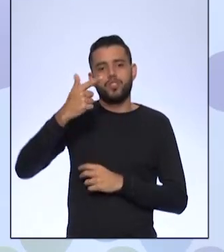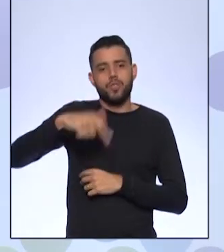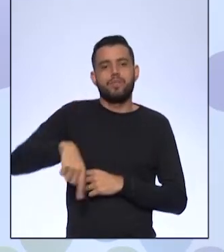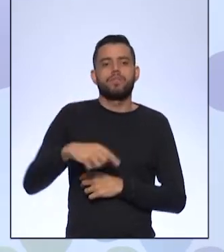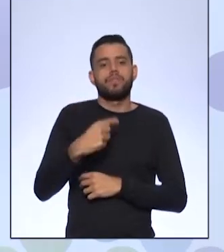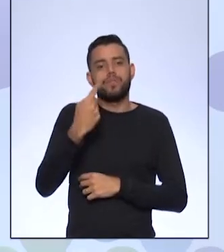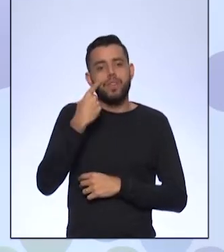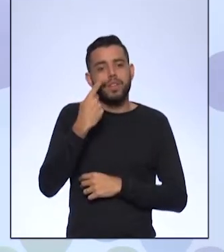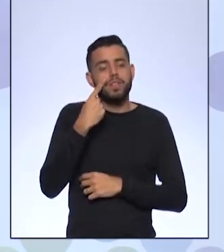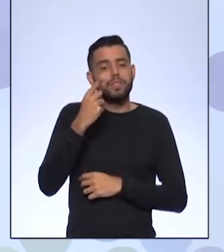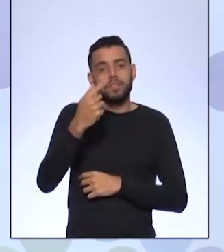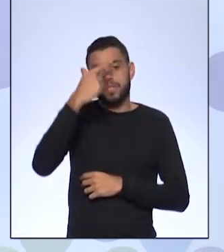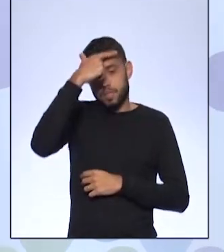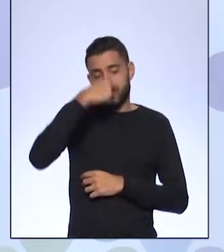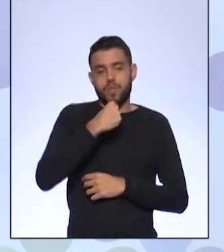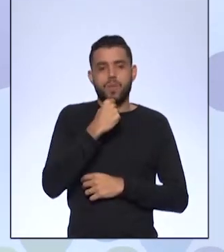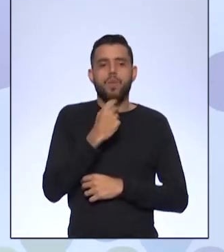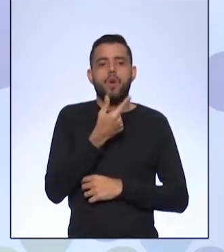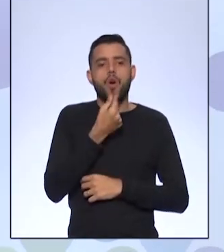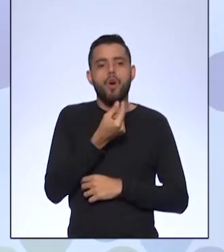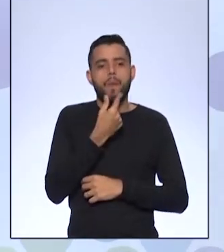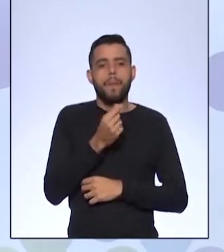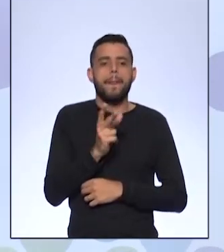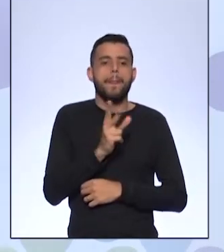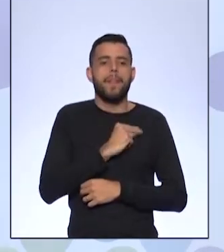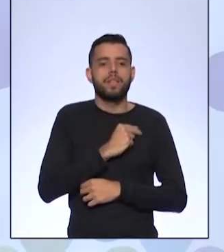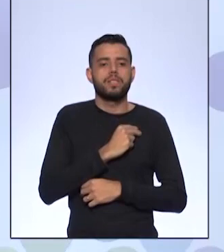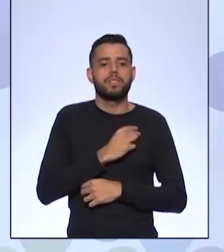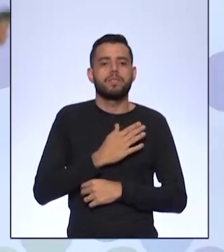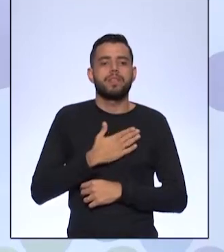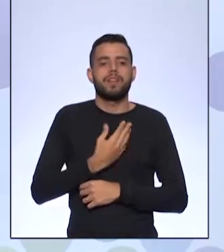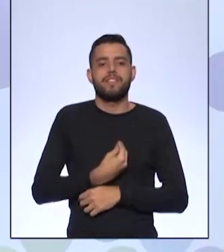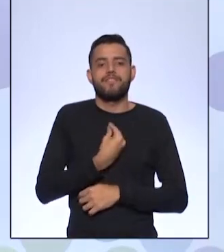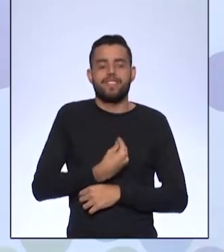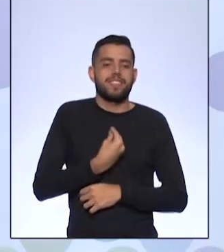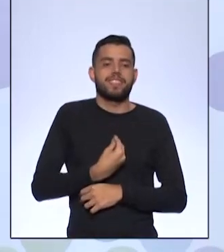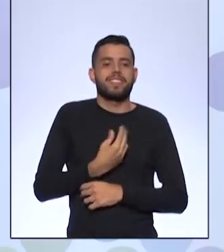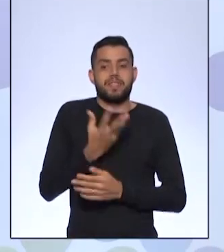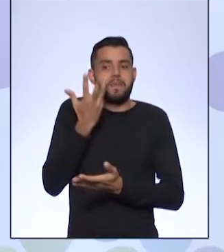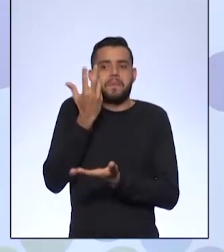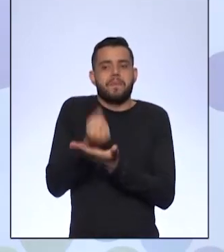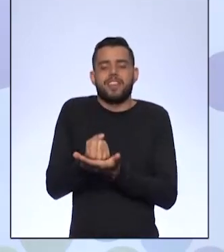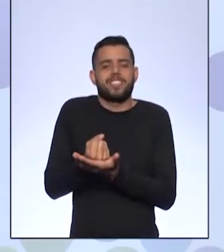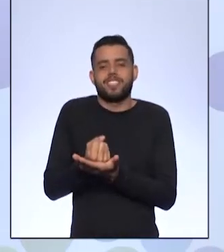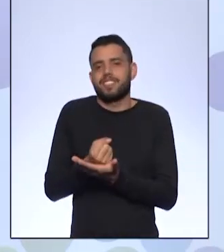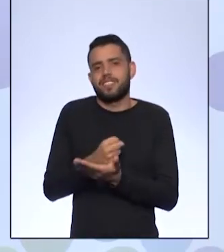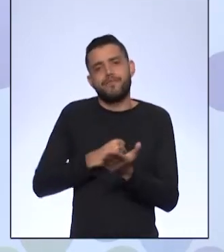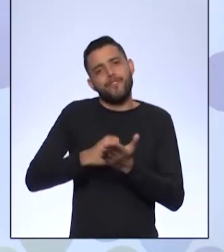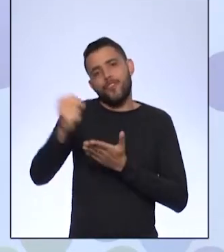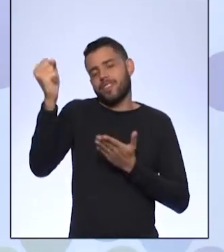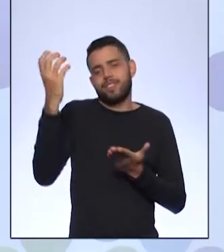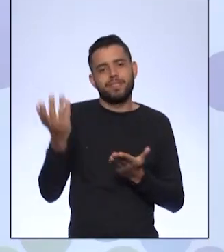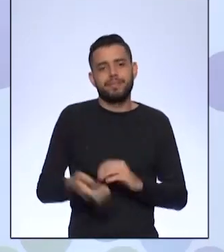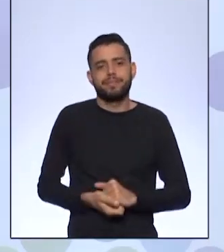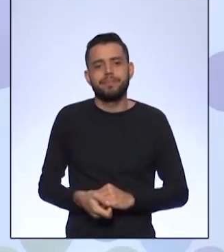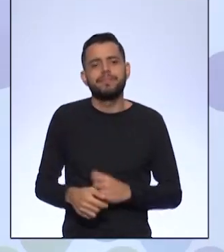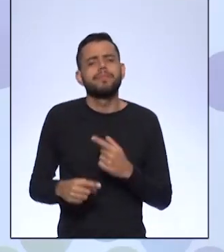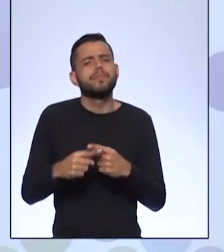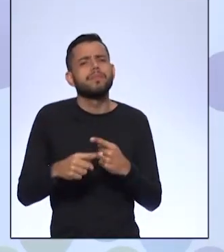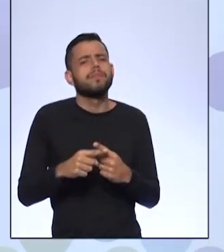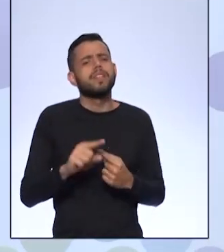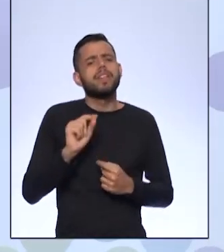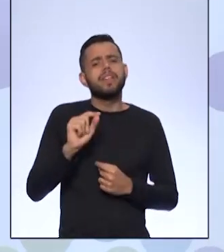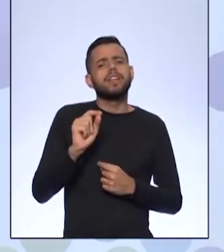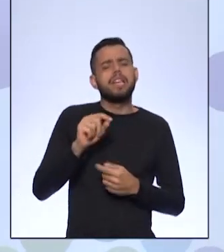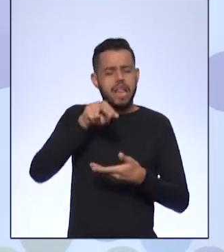você fica como homem. E você fala, meu Deus, como eu vivi minha vida sem ter isso. Baixa e, tipo, e é isso. Porque, vamos ser bem sinceros, quem aqui